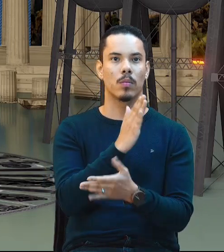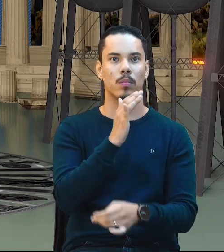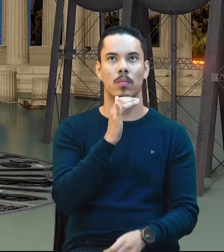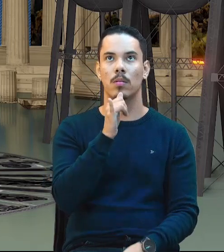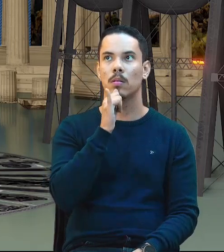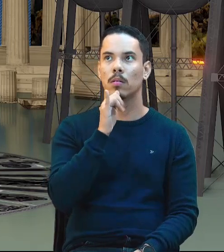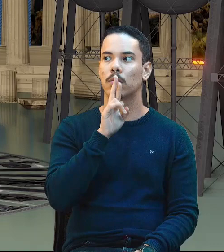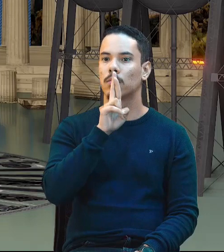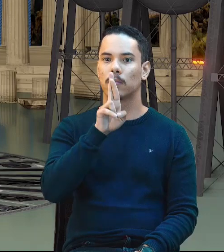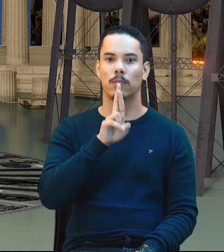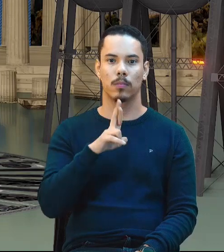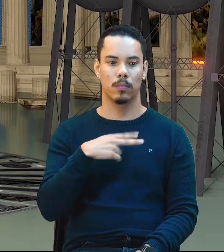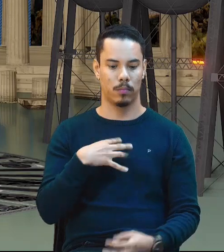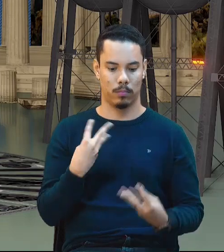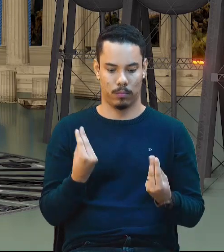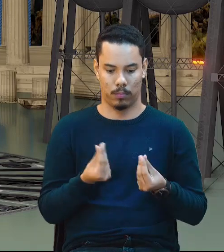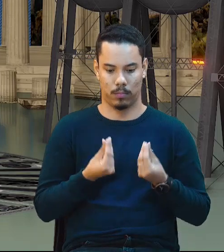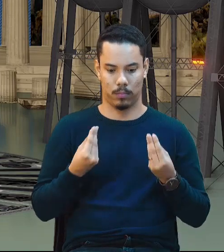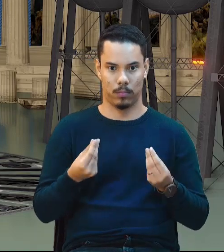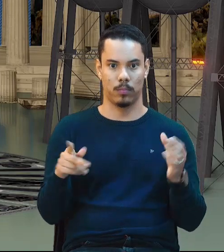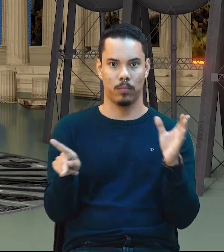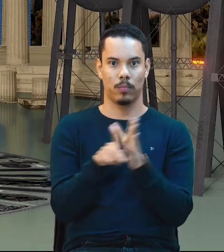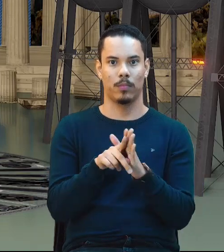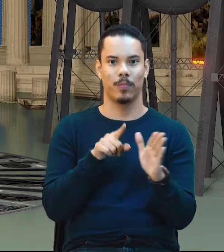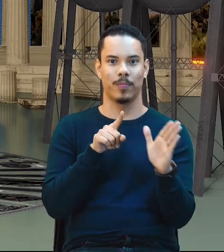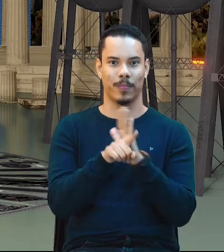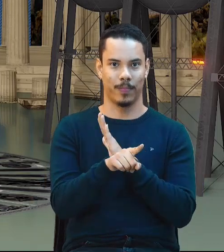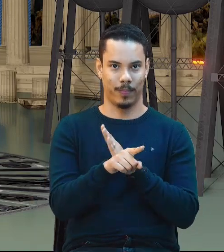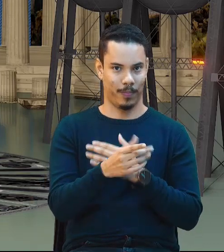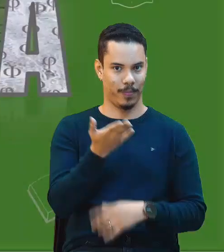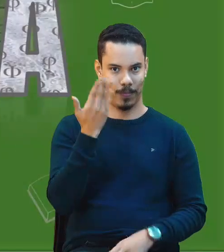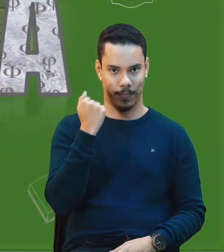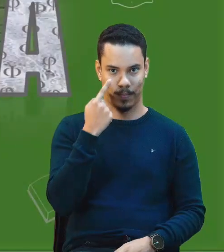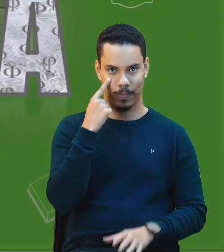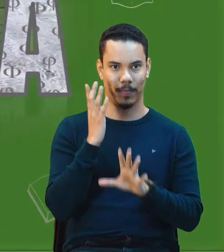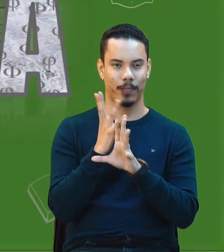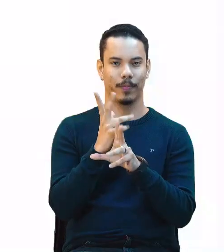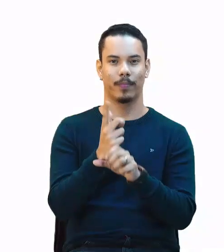respostas agradáveis, né, para essas perguntas. Vamos lá para a nossa revisão, olha aí.